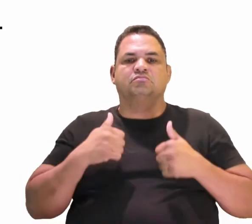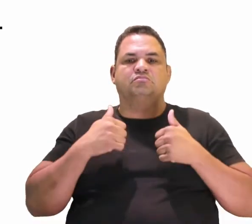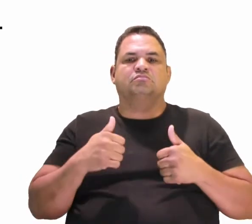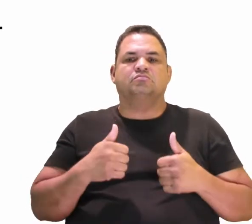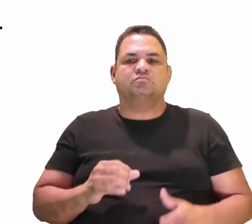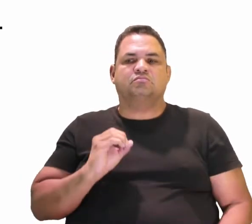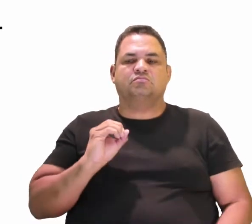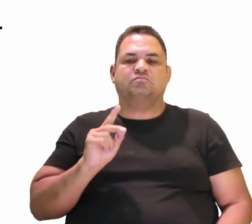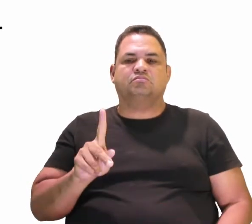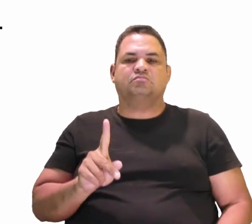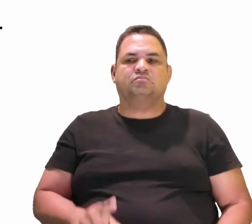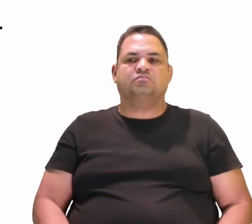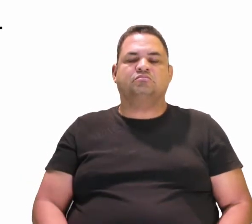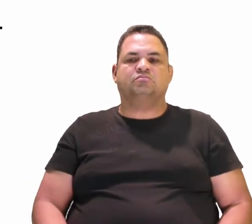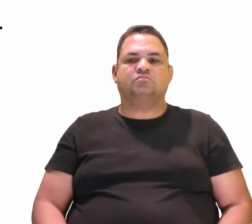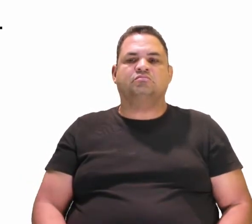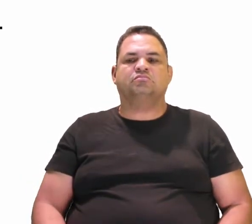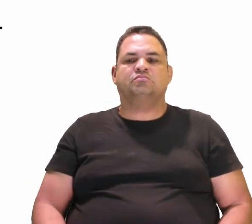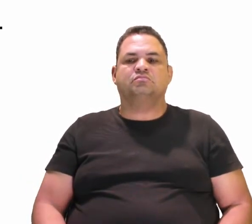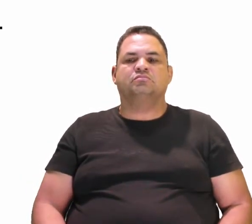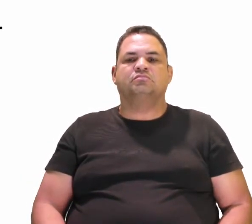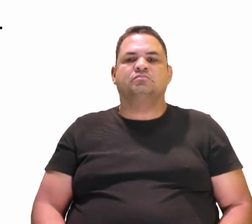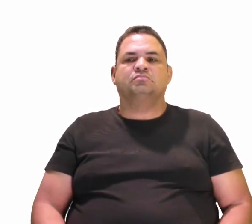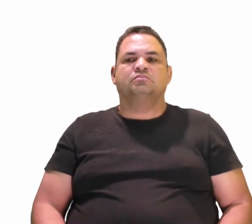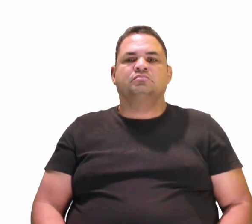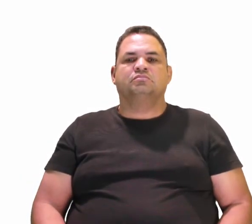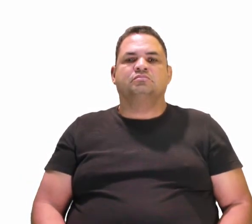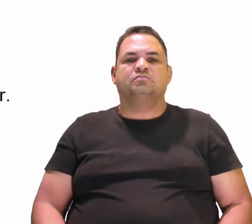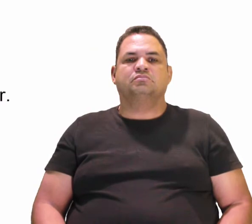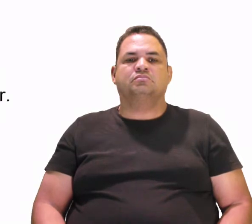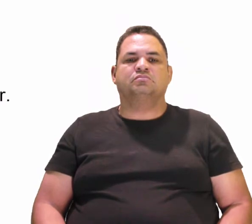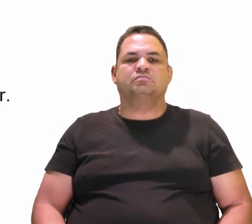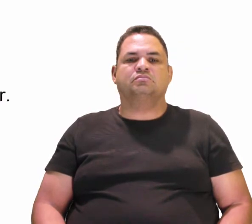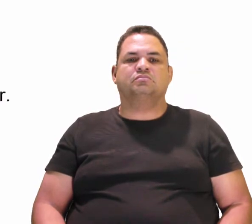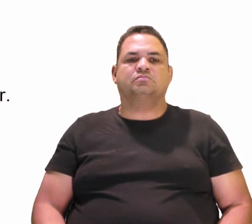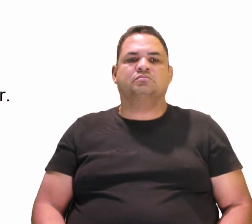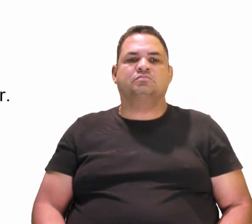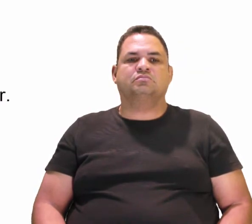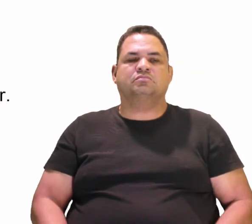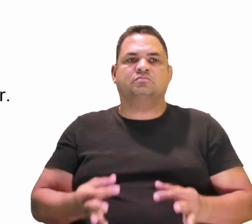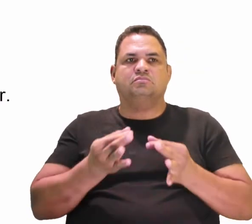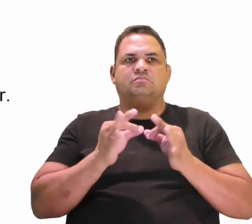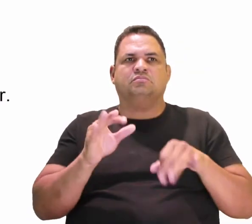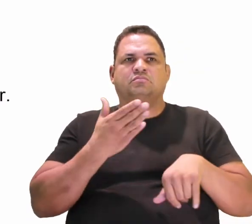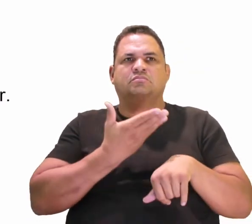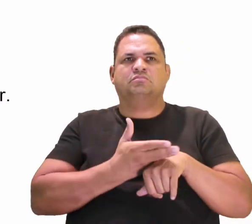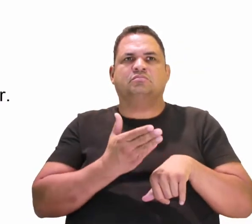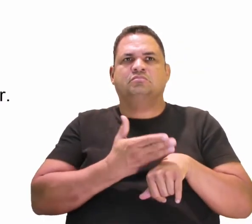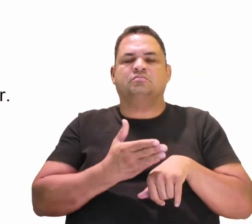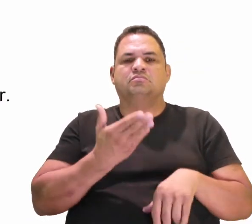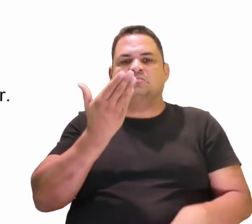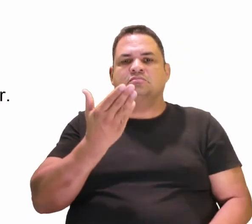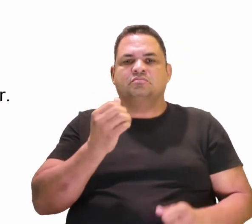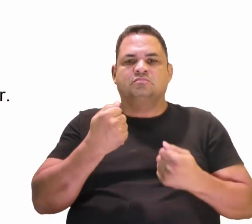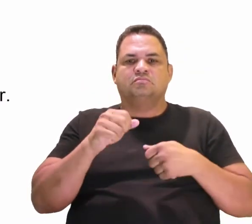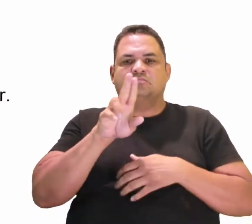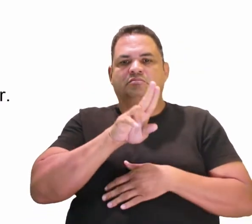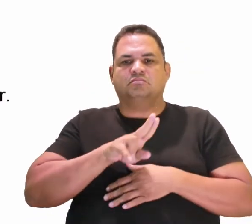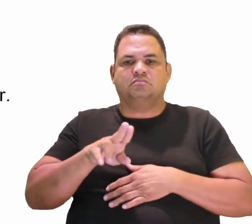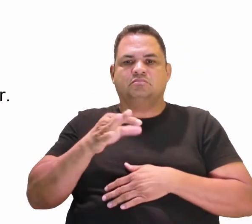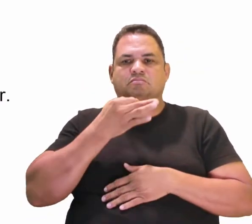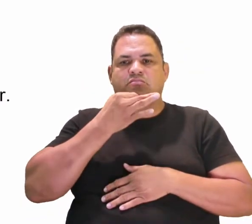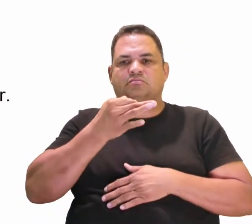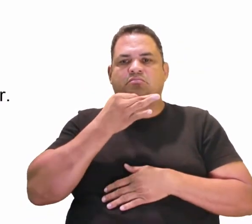Beleza? Ok? Então vamos lá, let's practice. Vamos praticar. Bem simples, bem prático. Olha só, imperativo pode ser